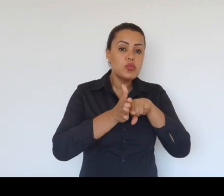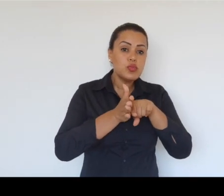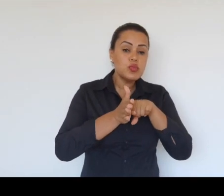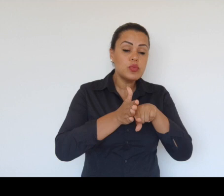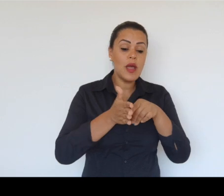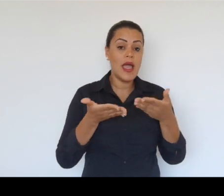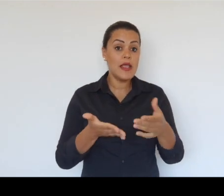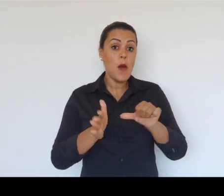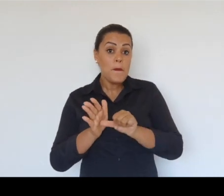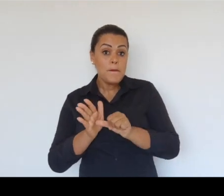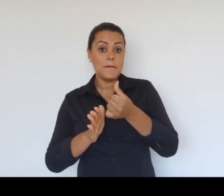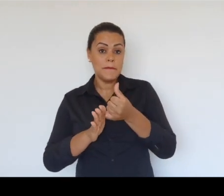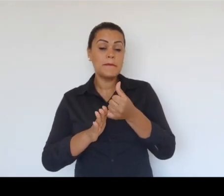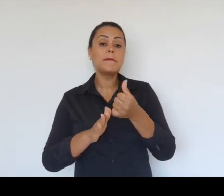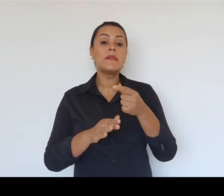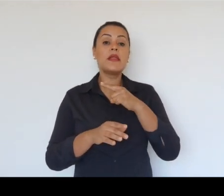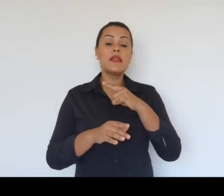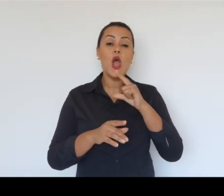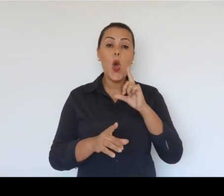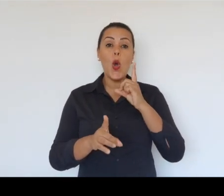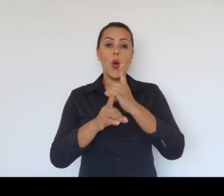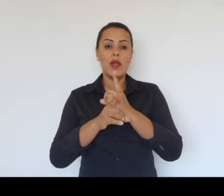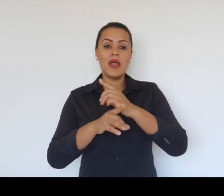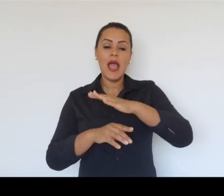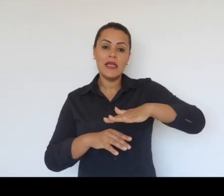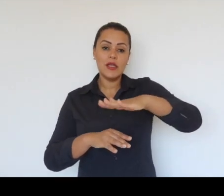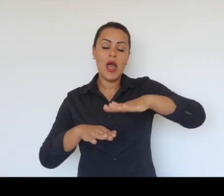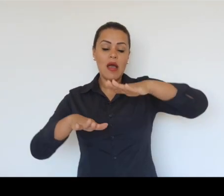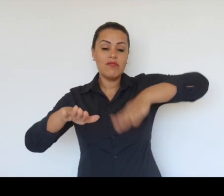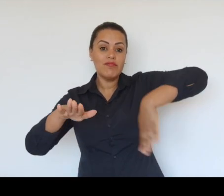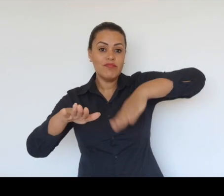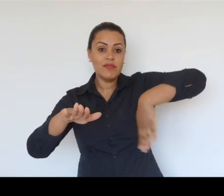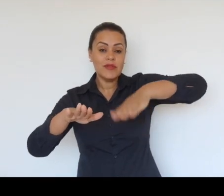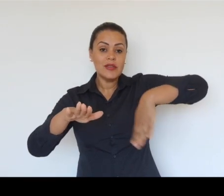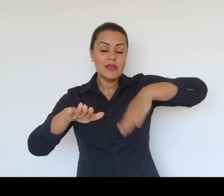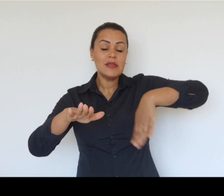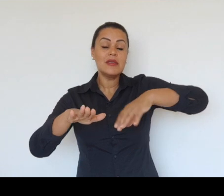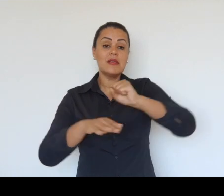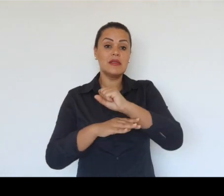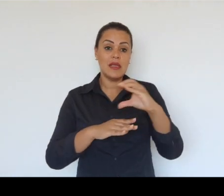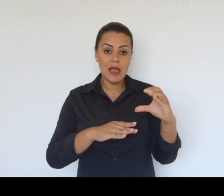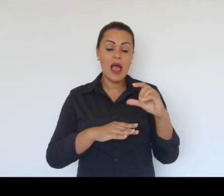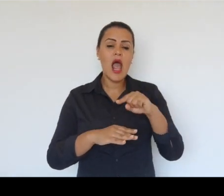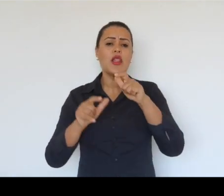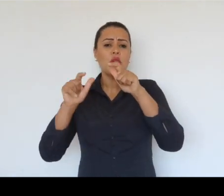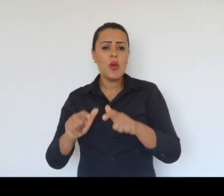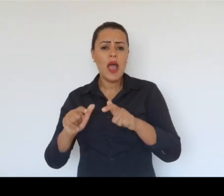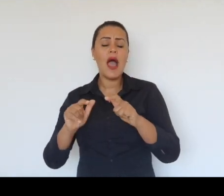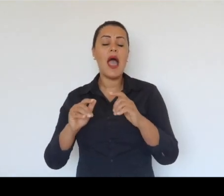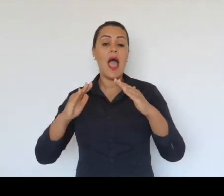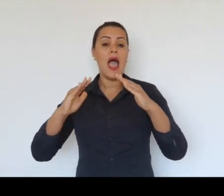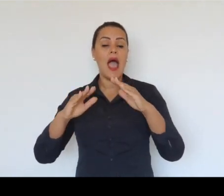Este é o primeiro sítio com concha em abrigo encontrado no litoral catarinense. O local, conhecido como Casa de Pedra, vem